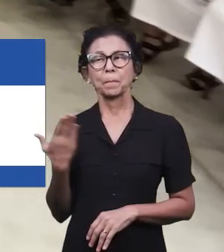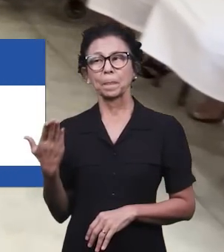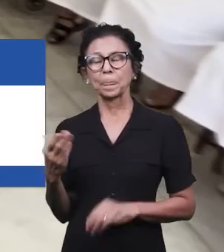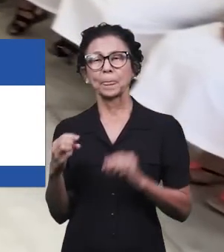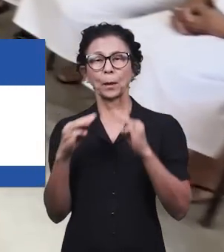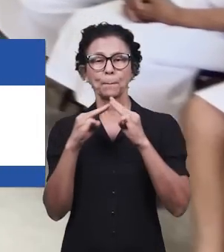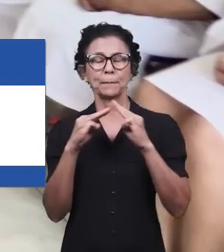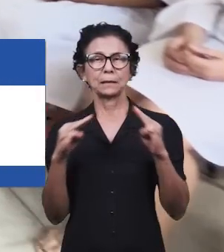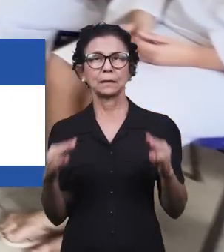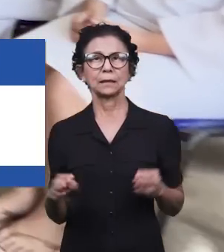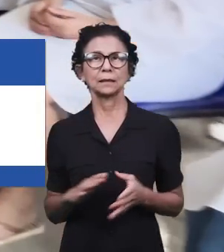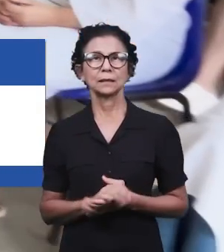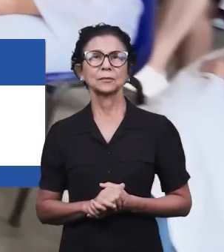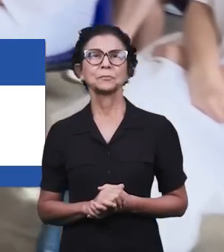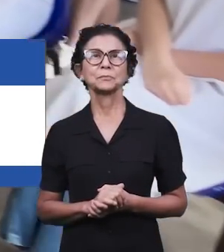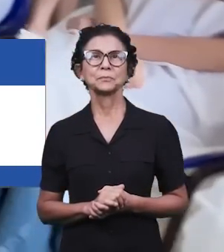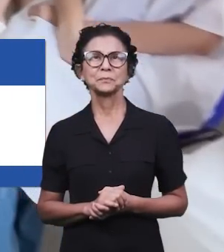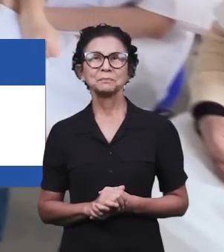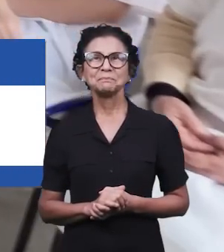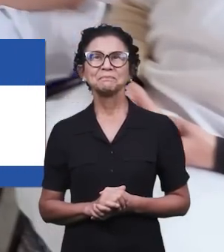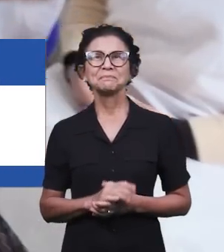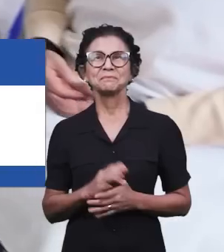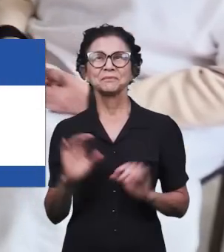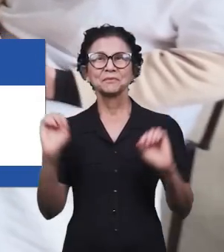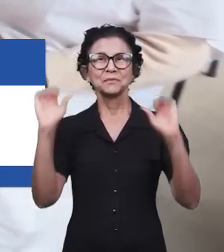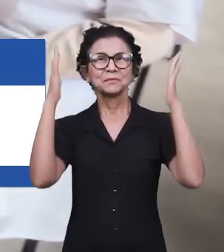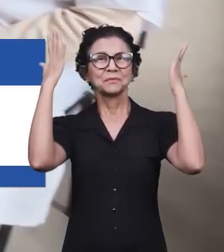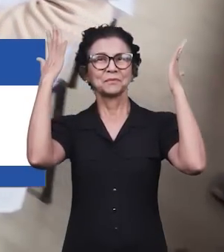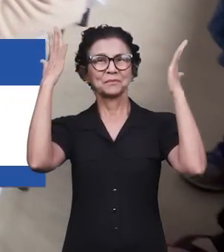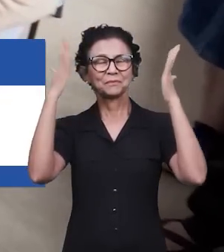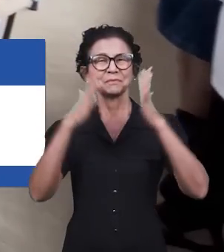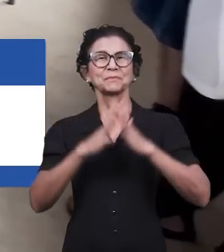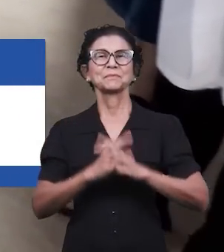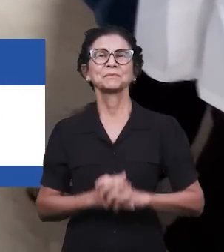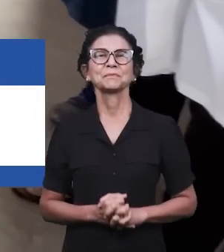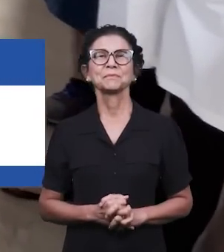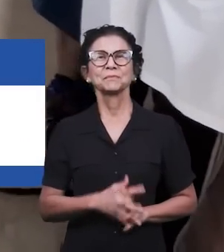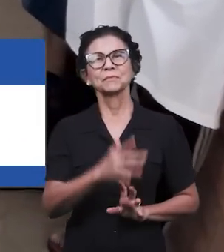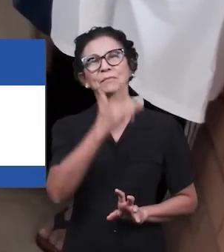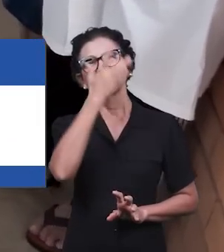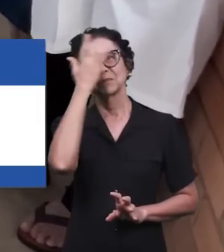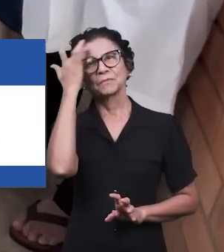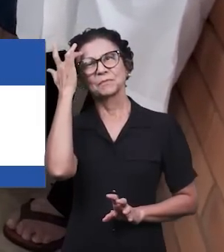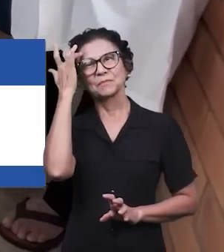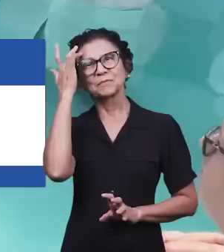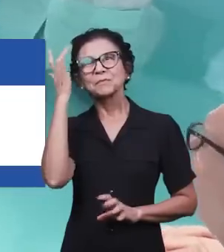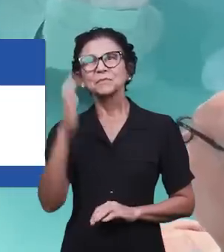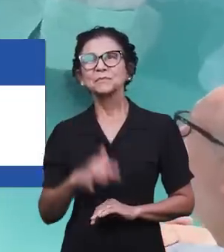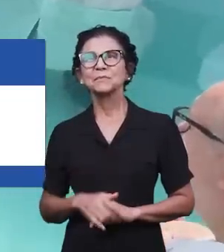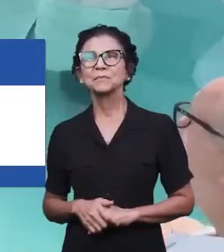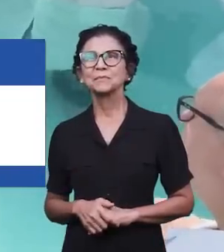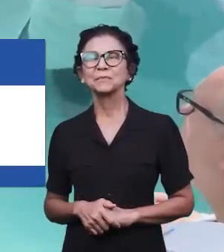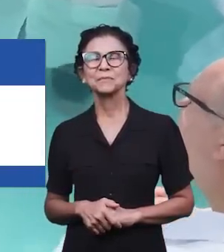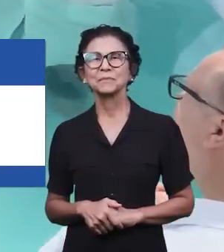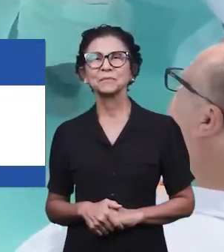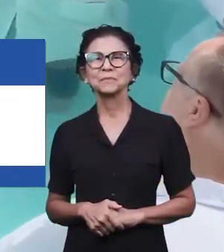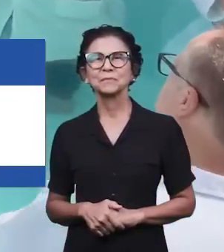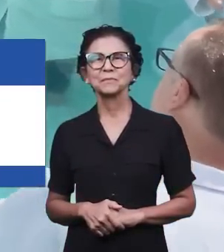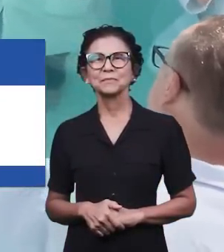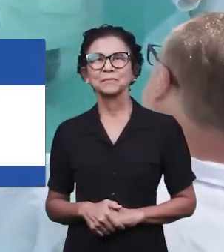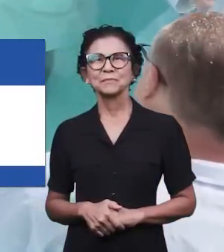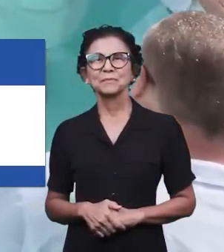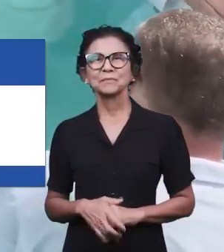irmãos puderam presenciar um dia de festas, pelas vidas que proclamaram que o Senhor Jesus é o único